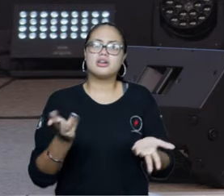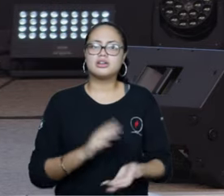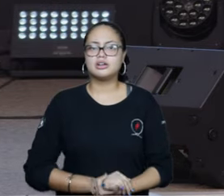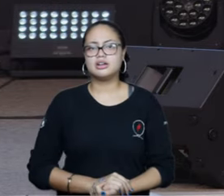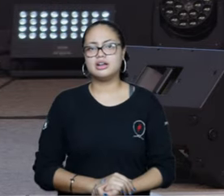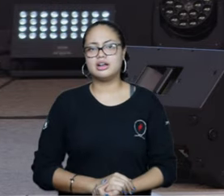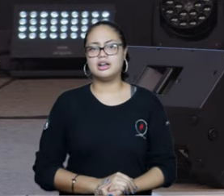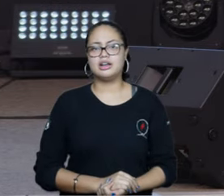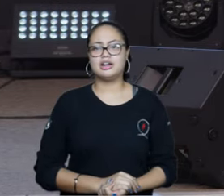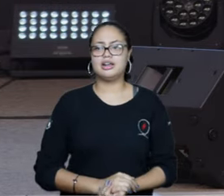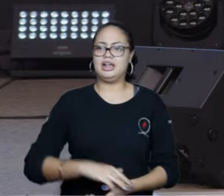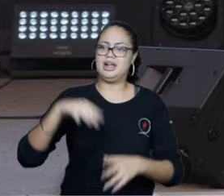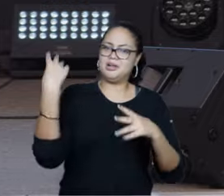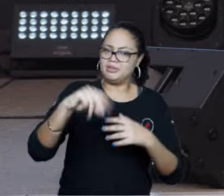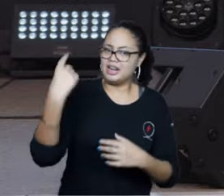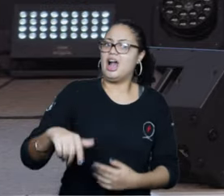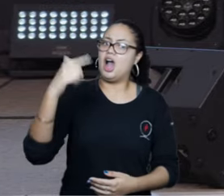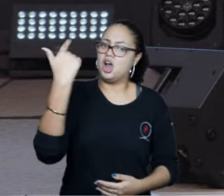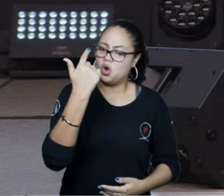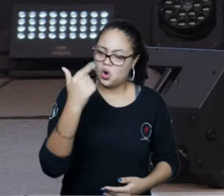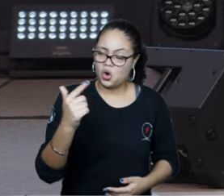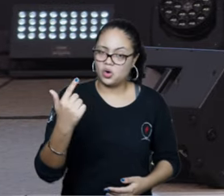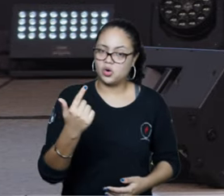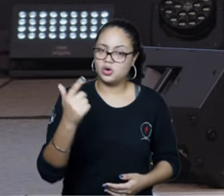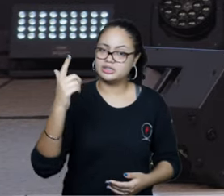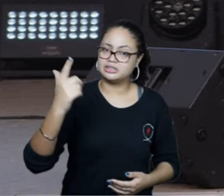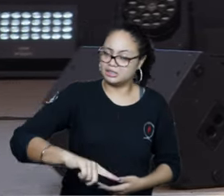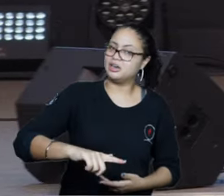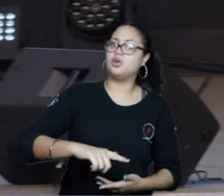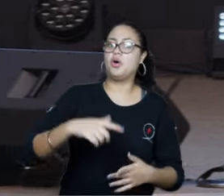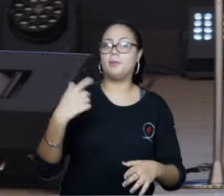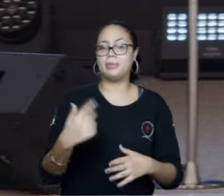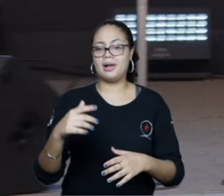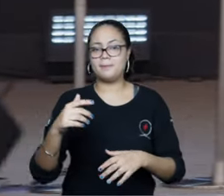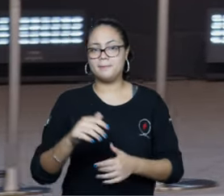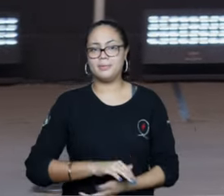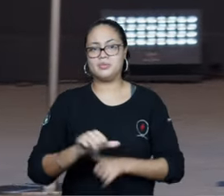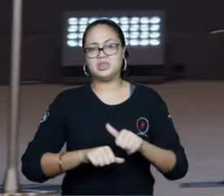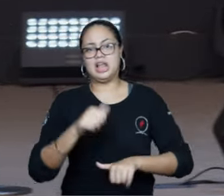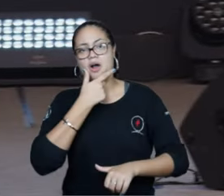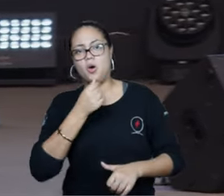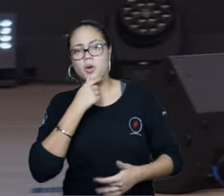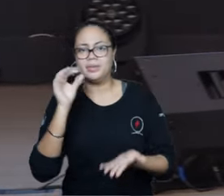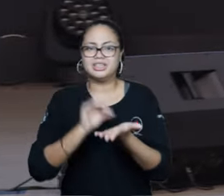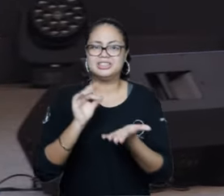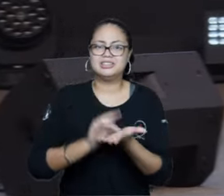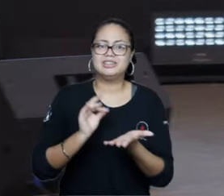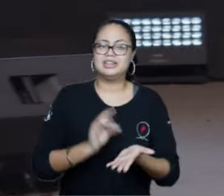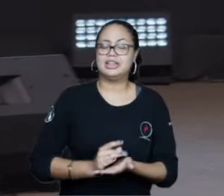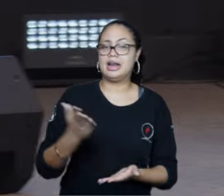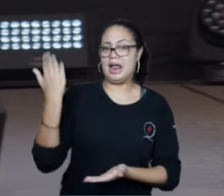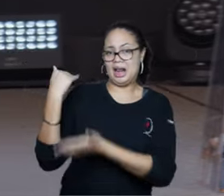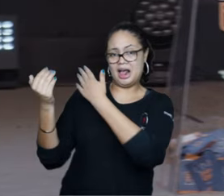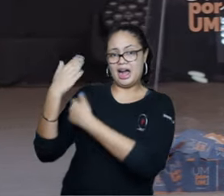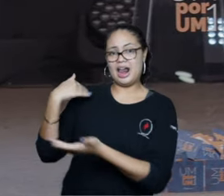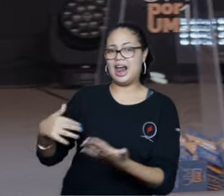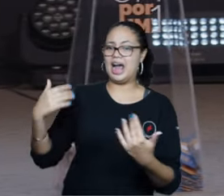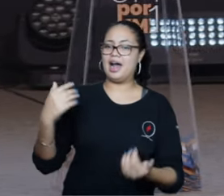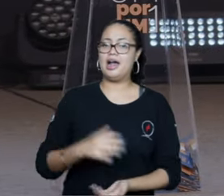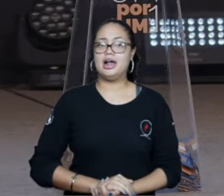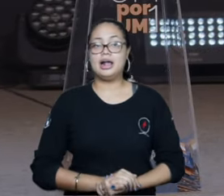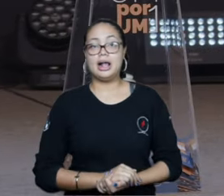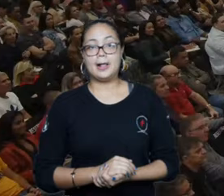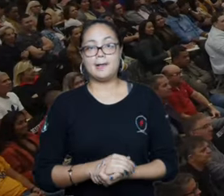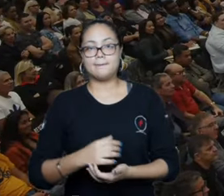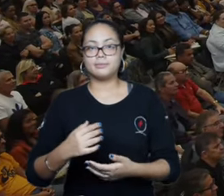era outra Costa para ser homem na minha época o cara que chegasse em casa papai eu briguei na escola